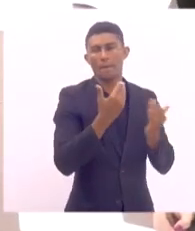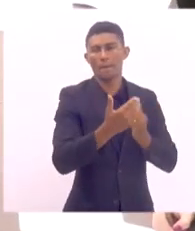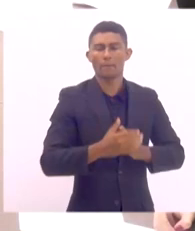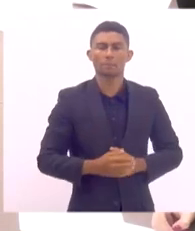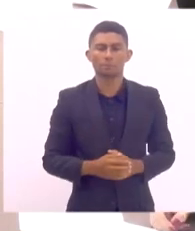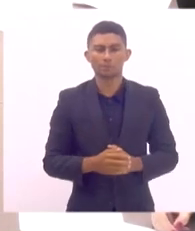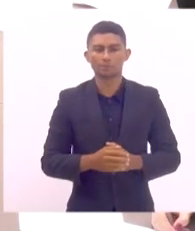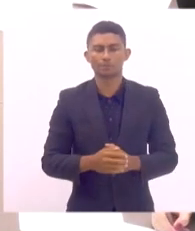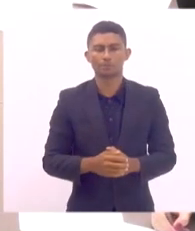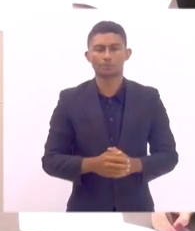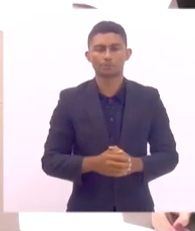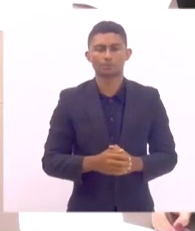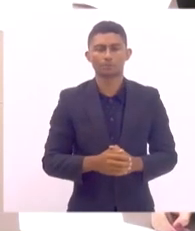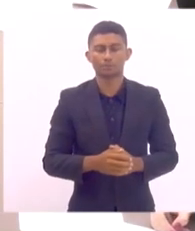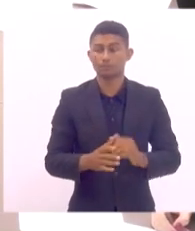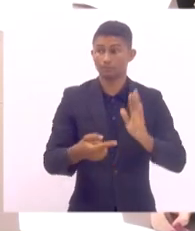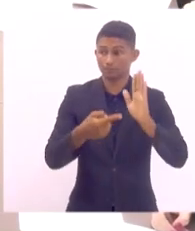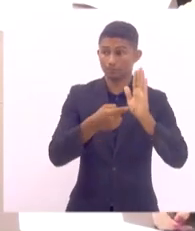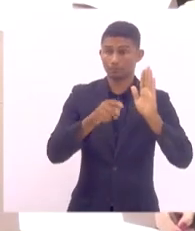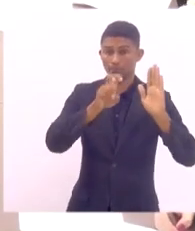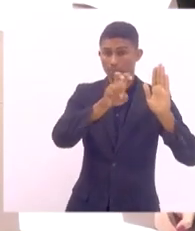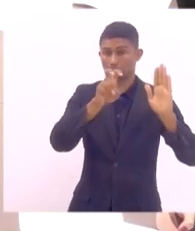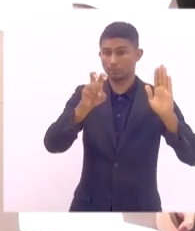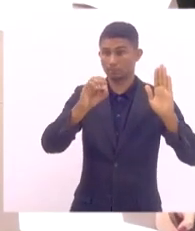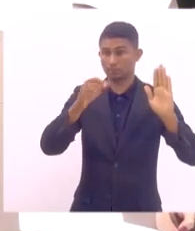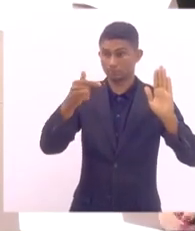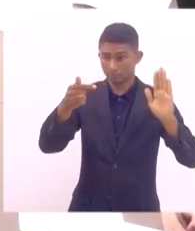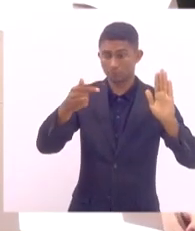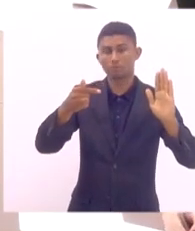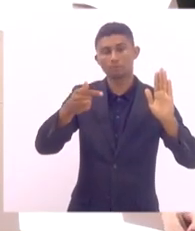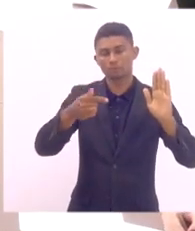isso, André? É, 5507, salve. Tá